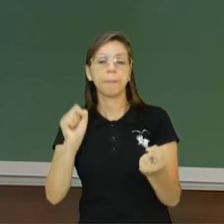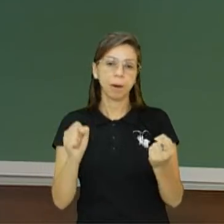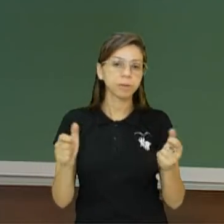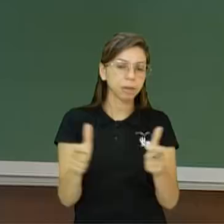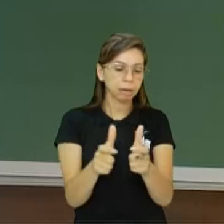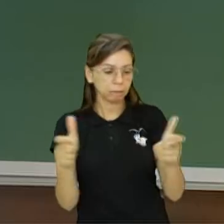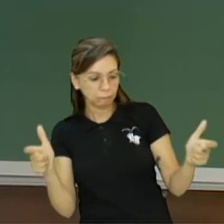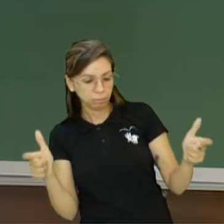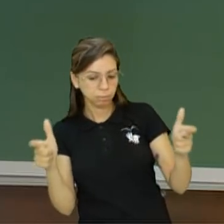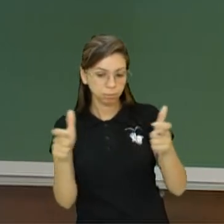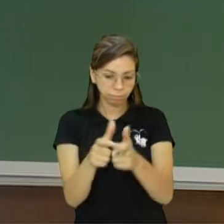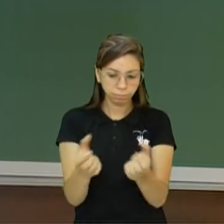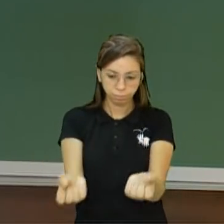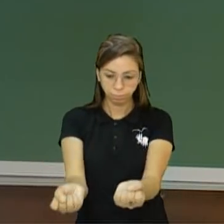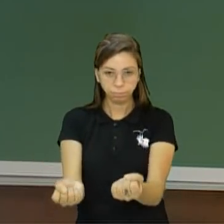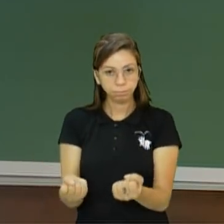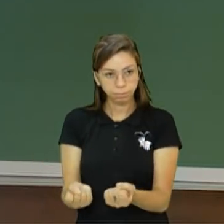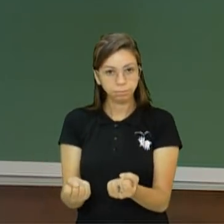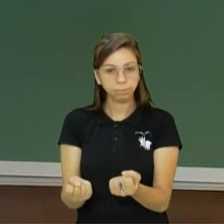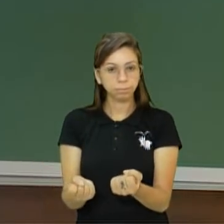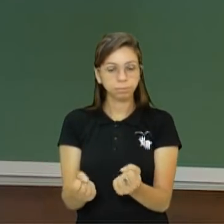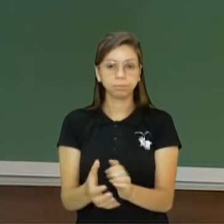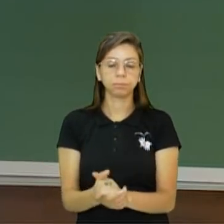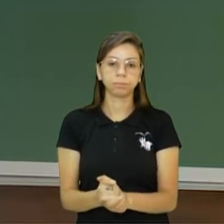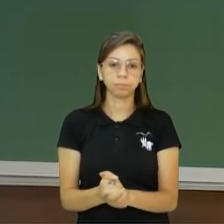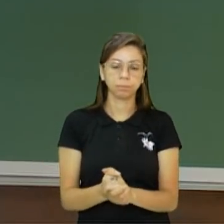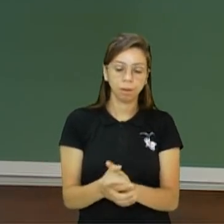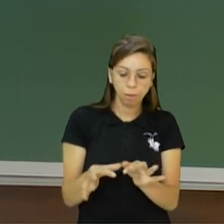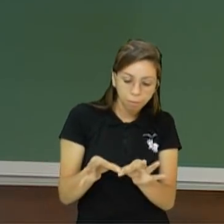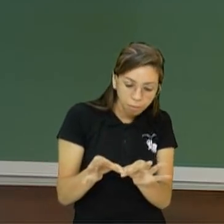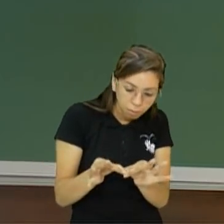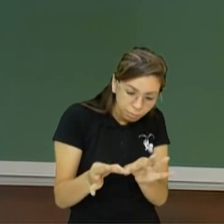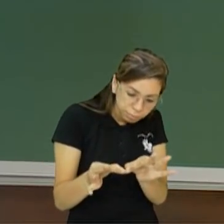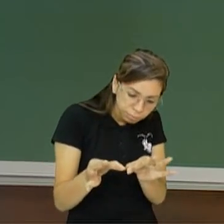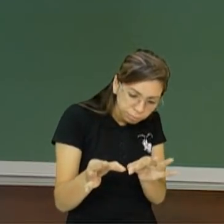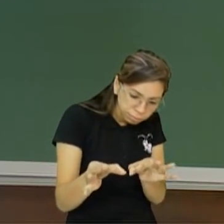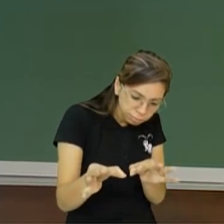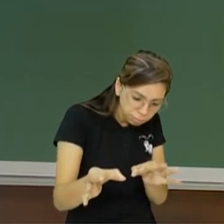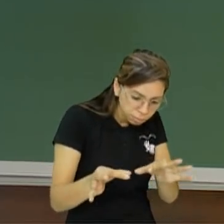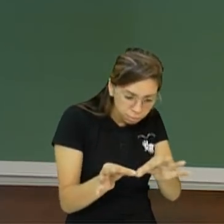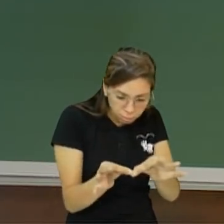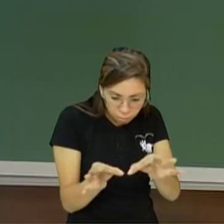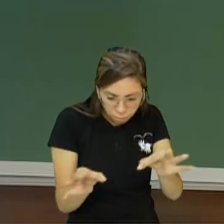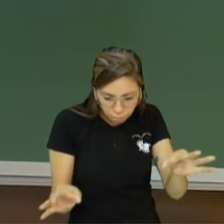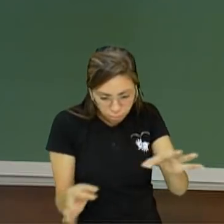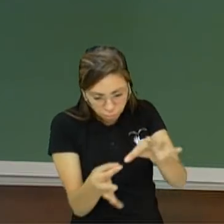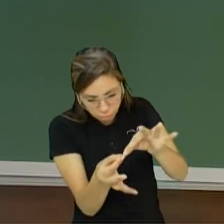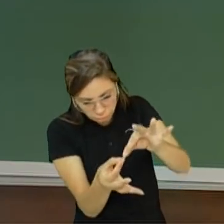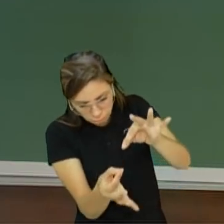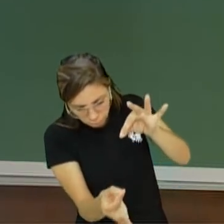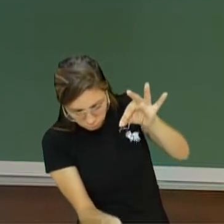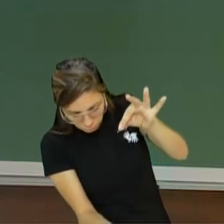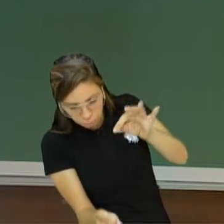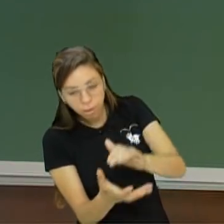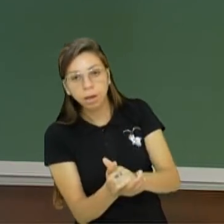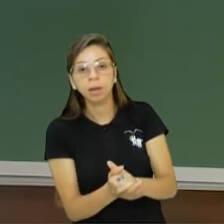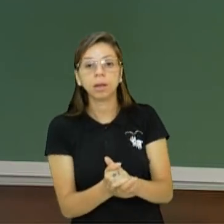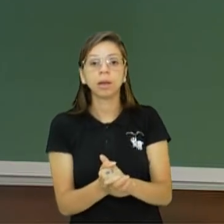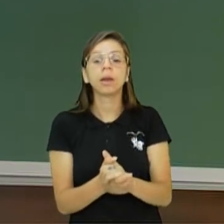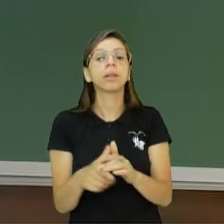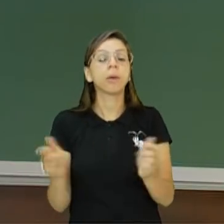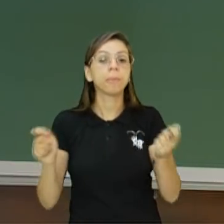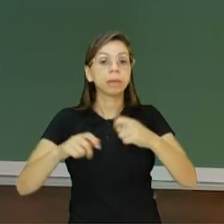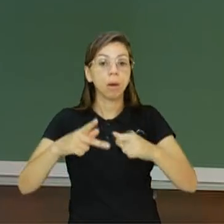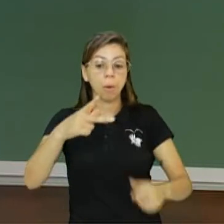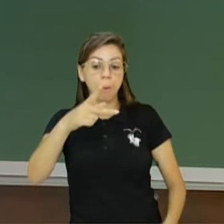gaveta pequena, você vai pegar uma gaveta. Você vai pegar a medida dela. Você precisa colocar os poliedros dentro dessa